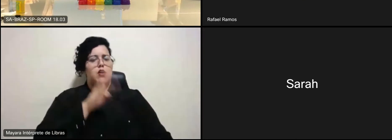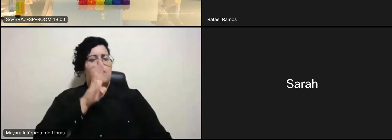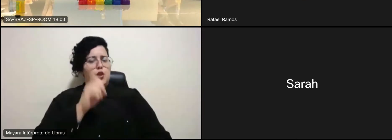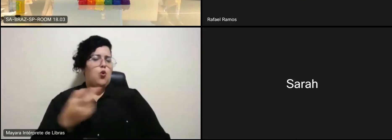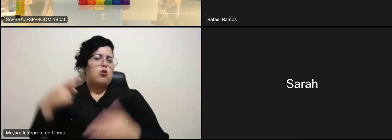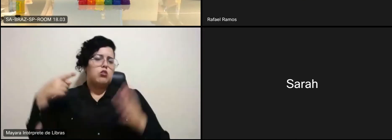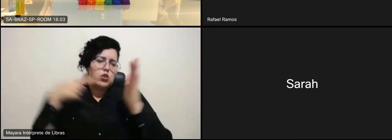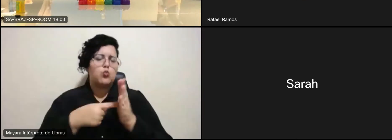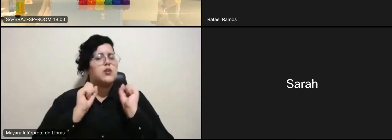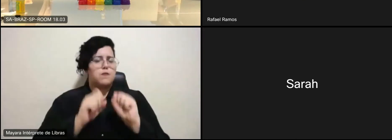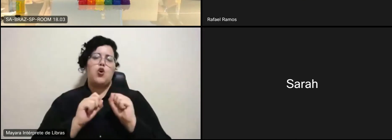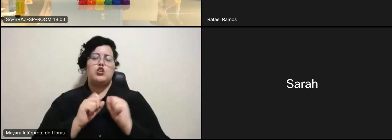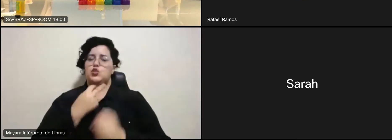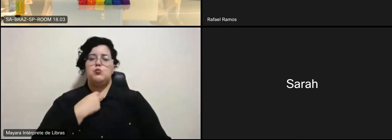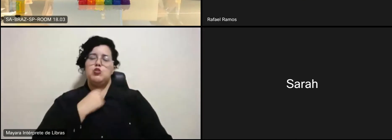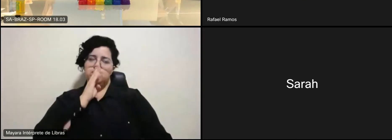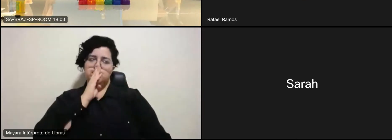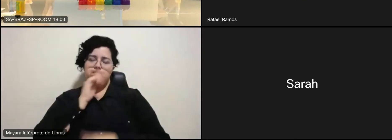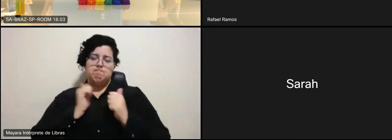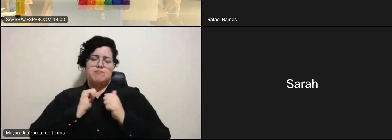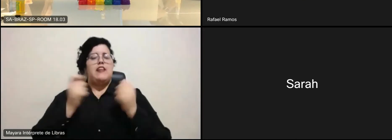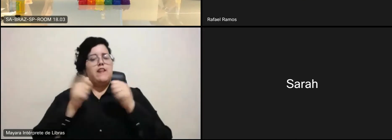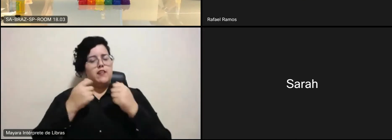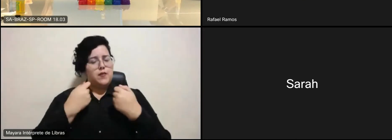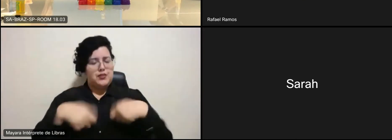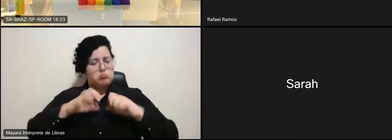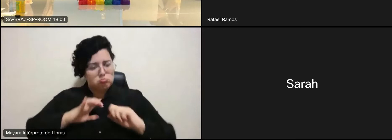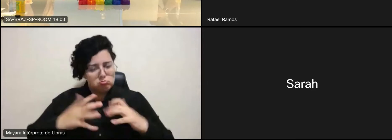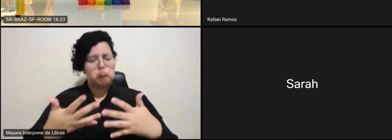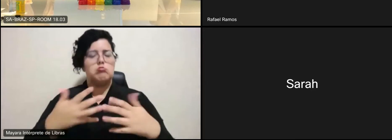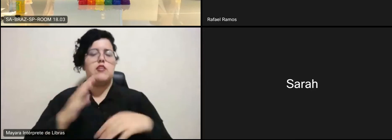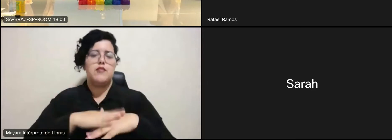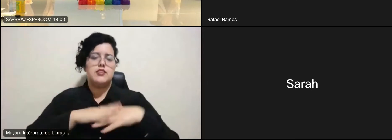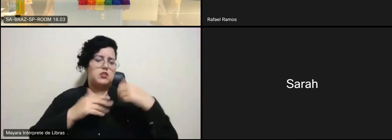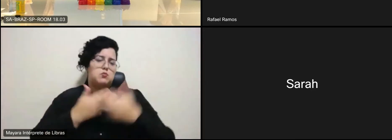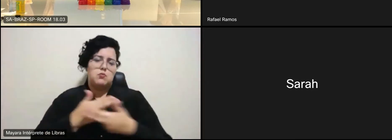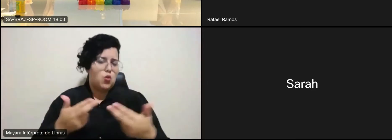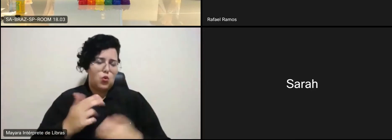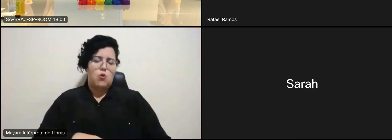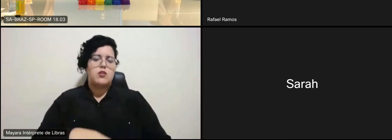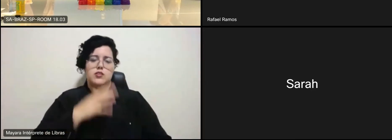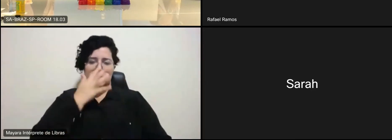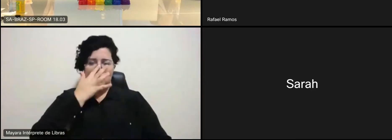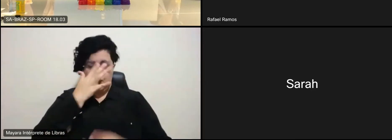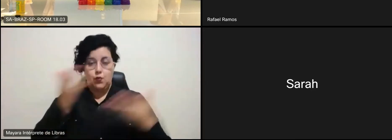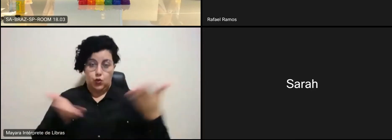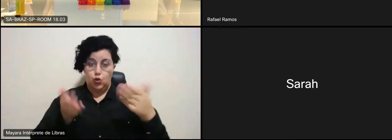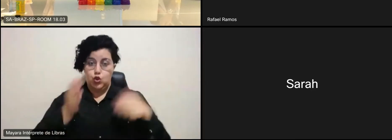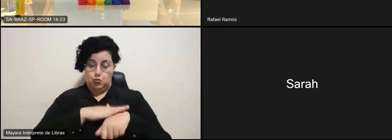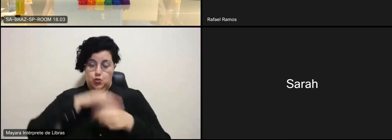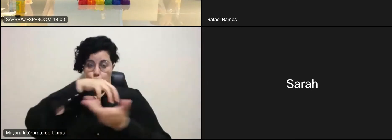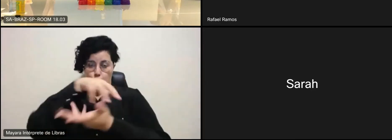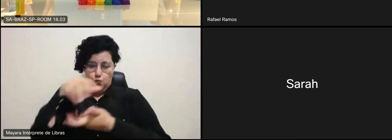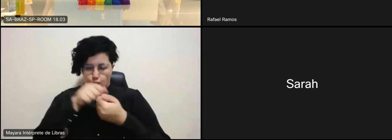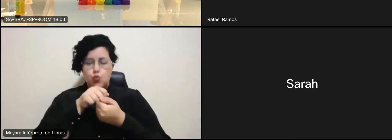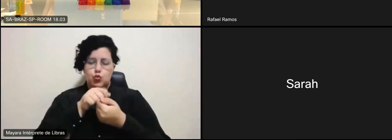outras pessoas não serem agredidas, como o Cauê, por exemplo, foi. Eu acho que hoje no mundo globalizado, né, a gente tem visto mais